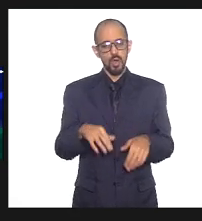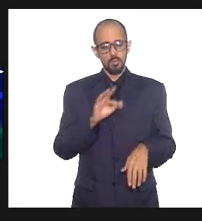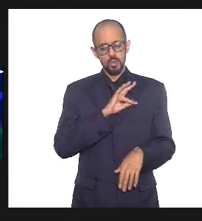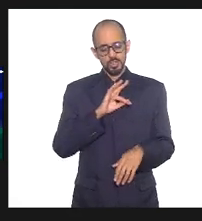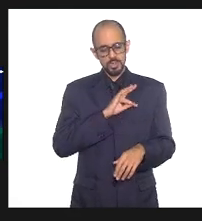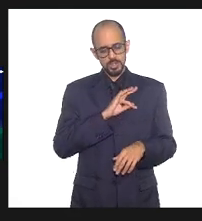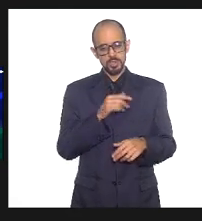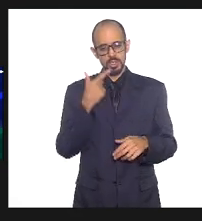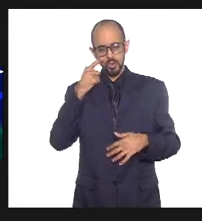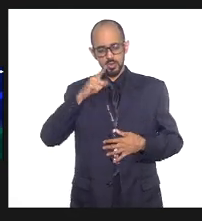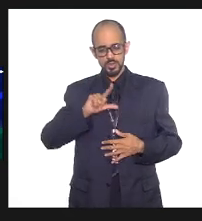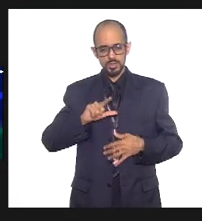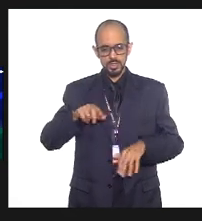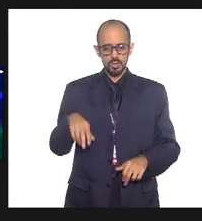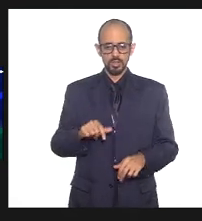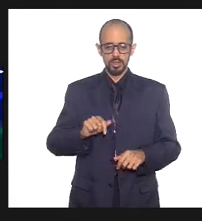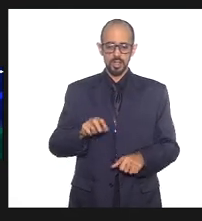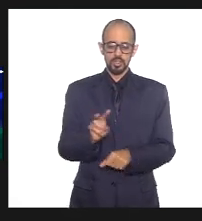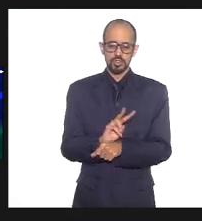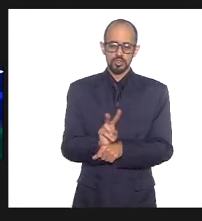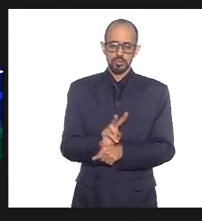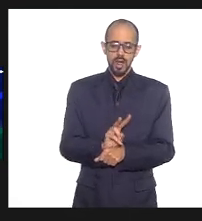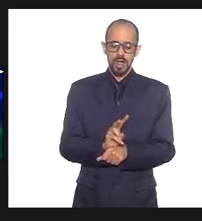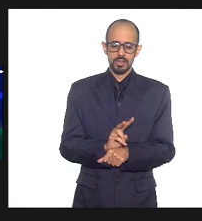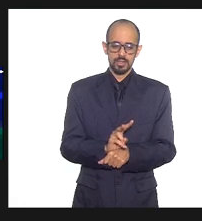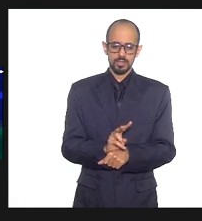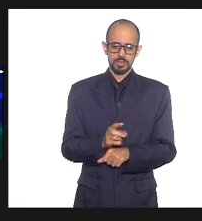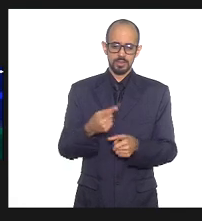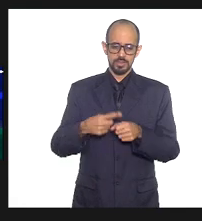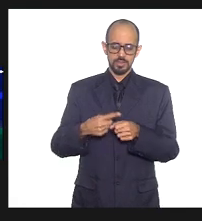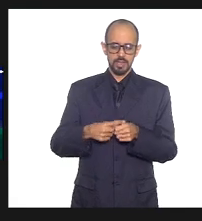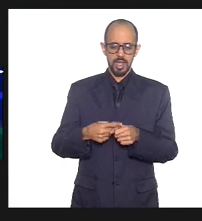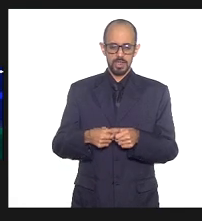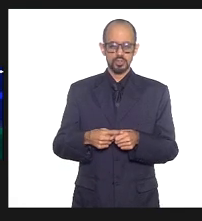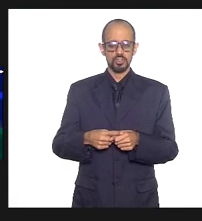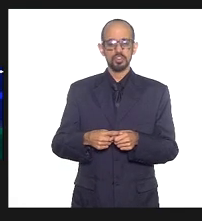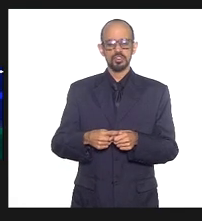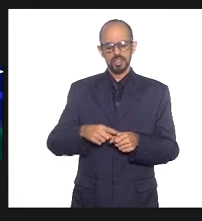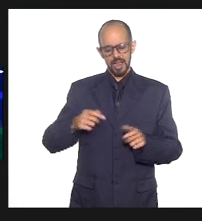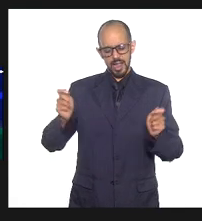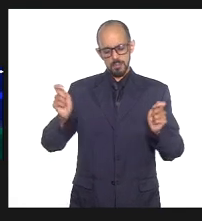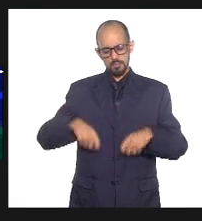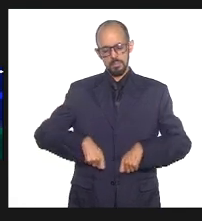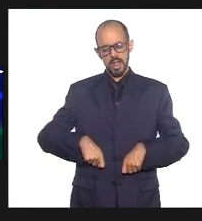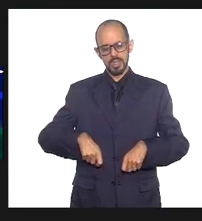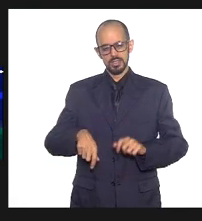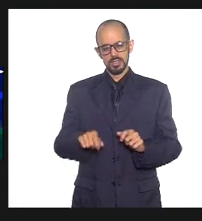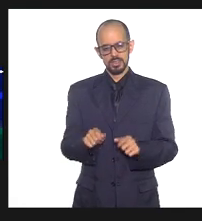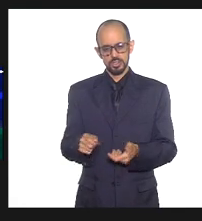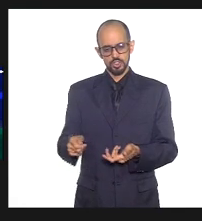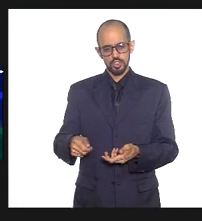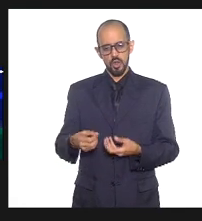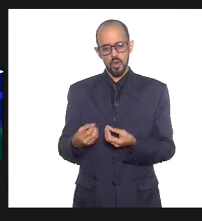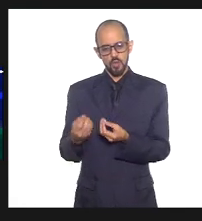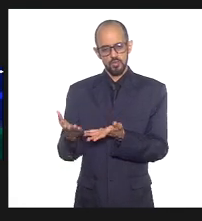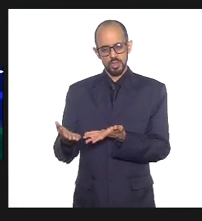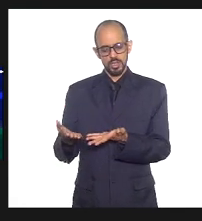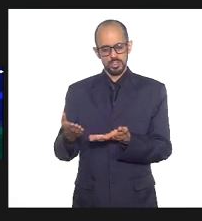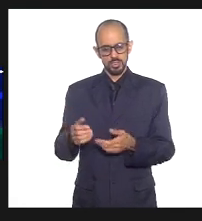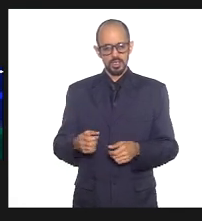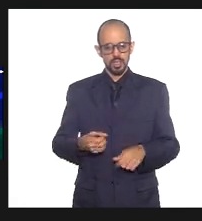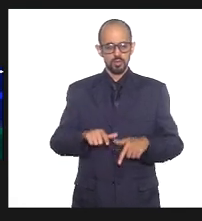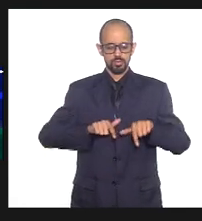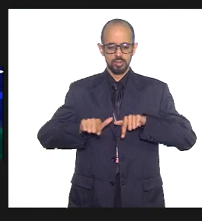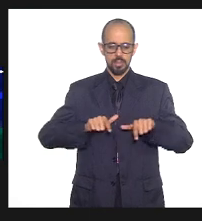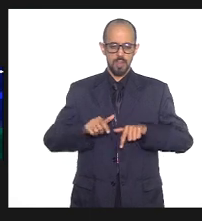agentes municipais, os seus guardas municipais qualificados, capacitados para oferecer um